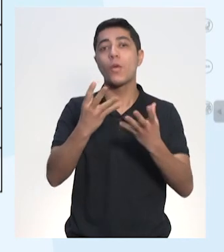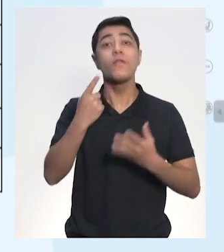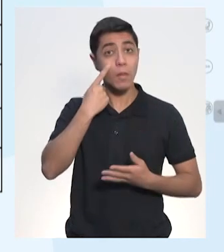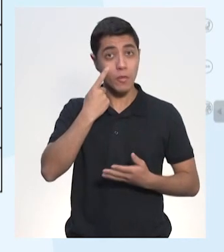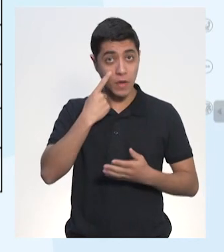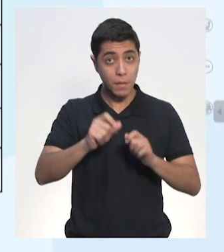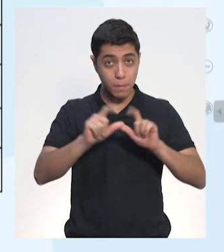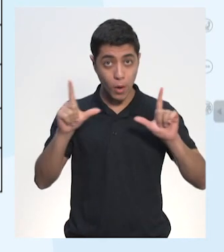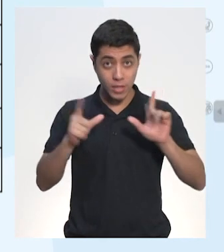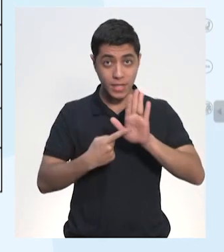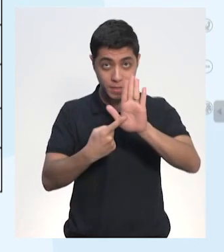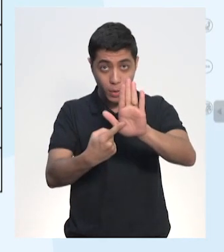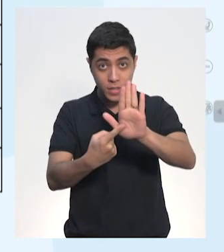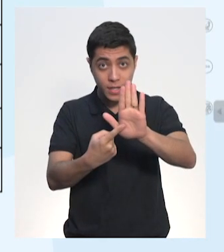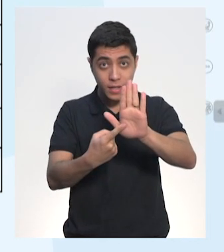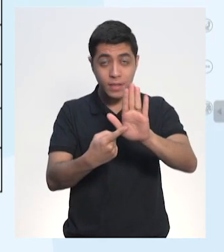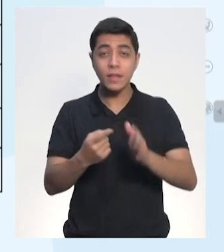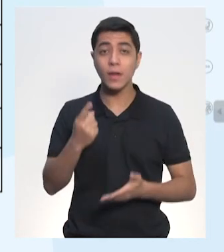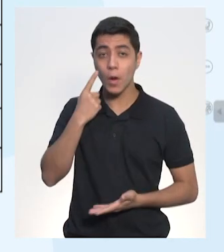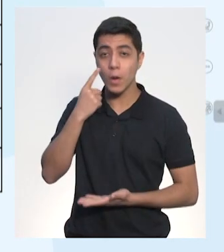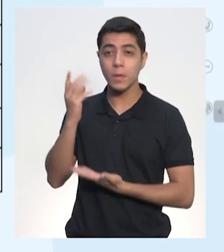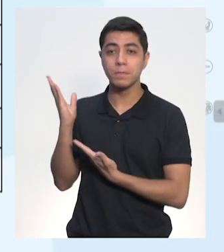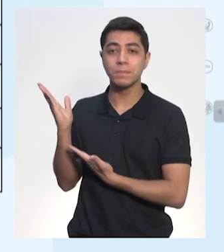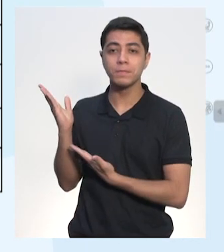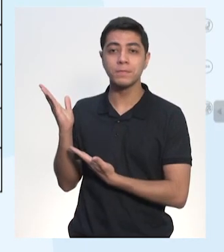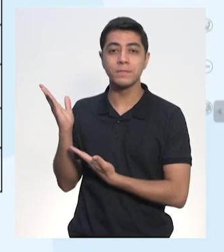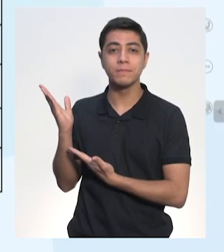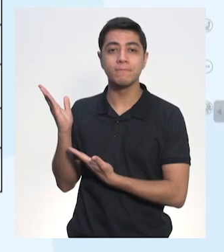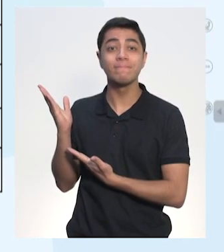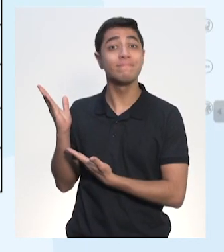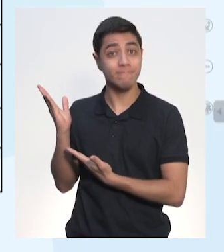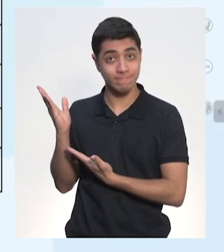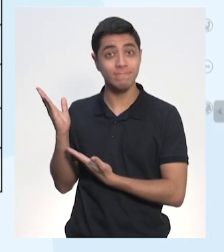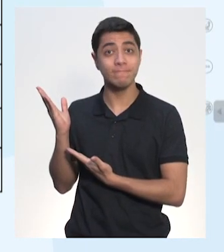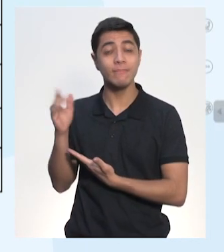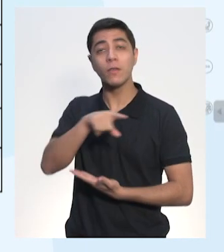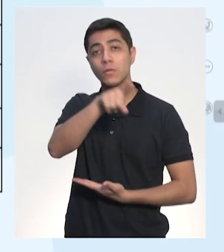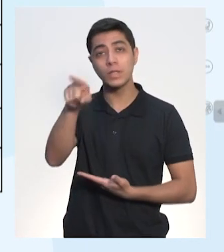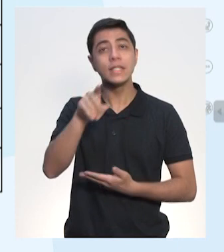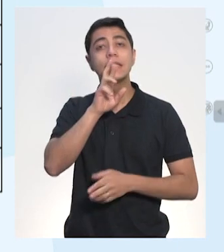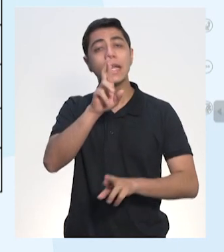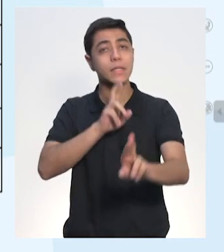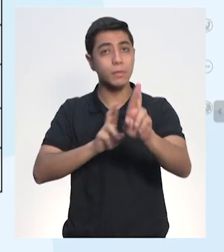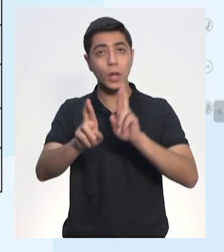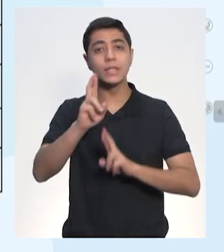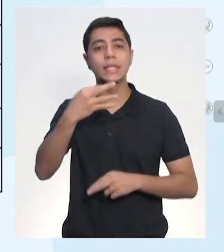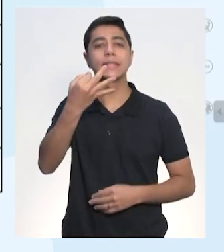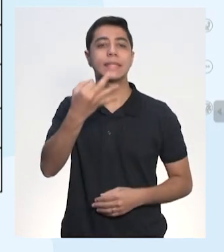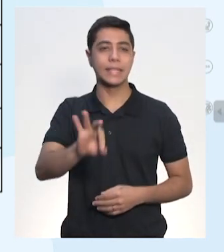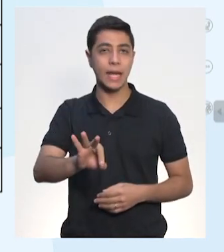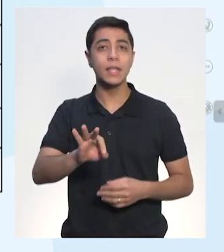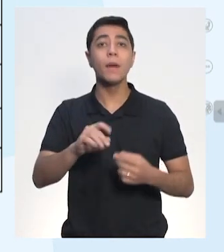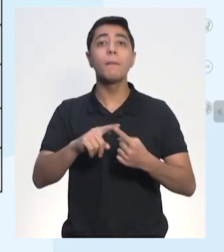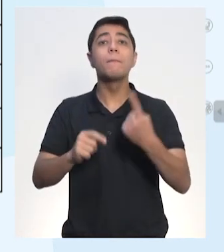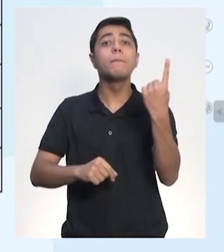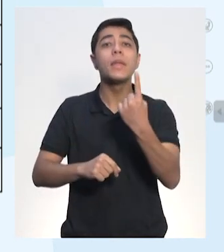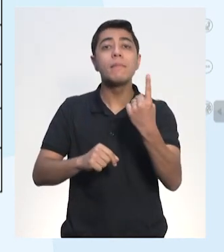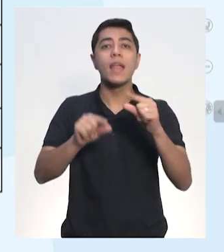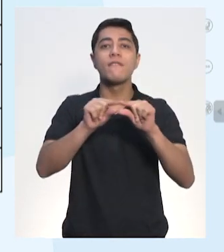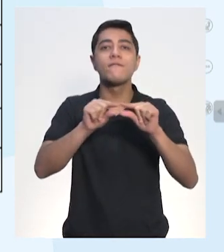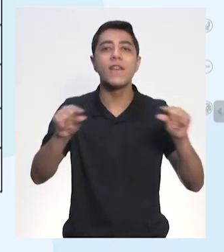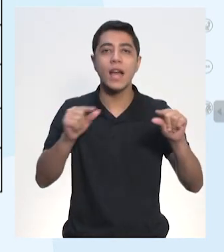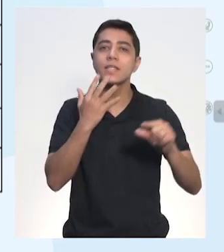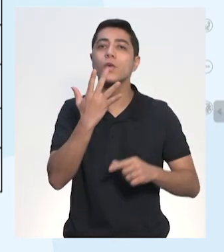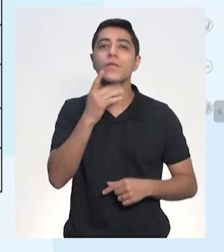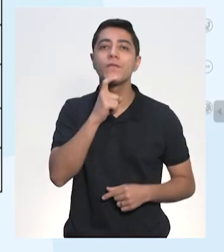então. A gente tem aí, olha só, o jeito que vocês colocaram exatamente está certa. I need electrical energy to charge my